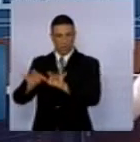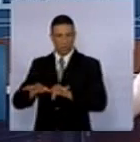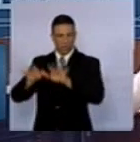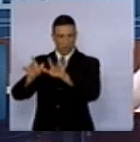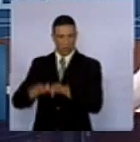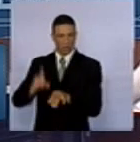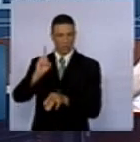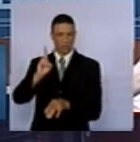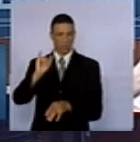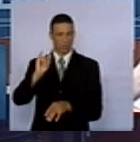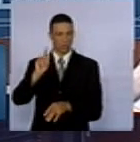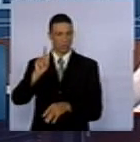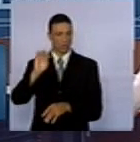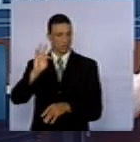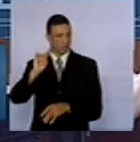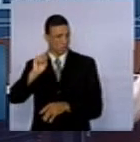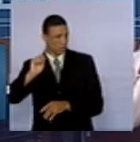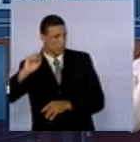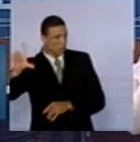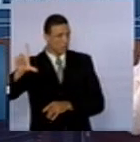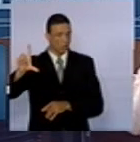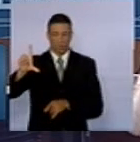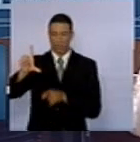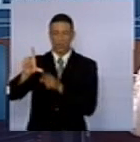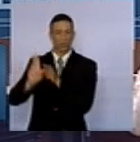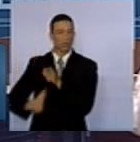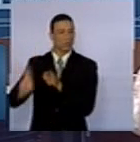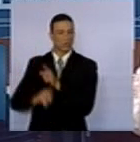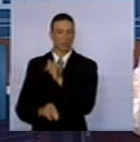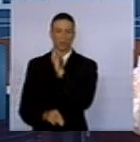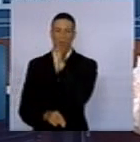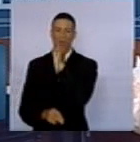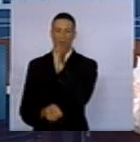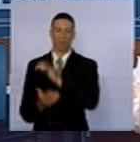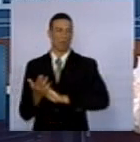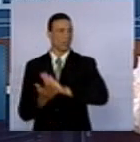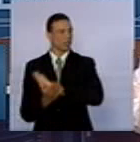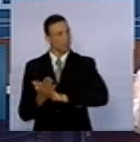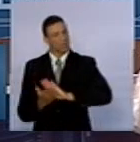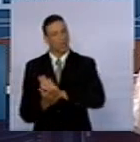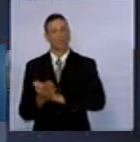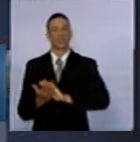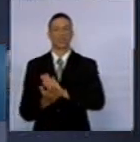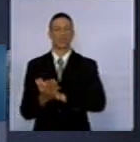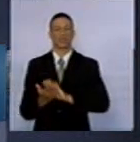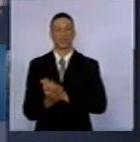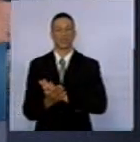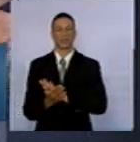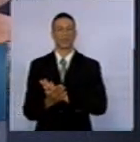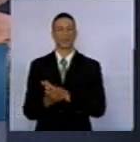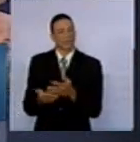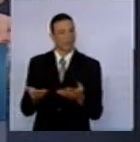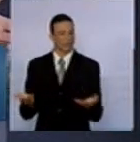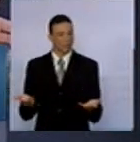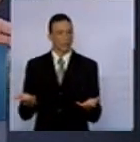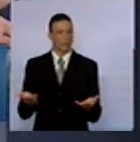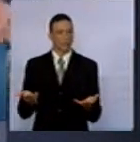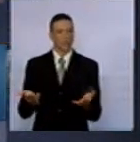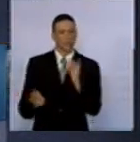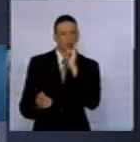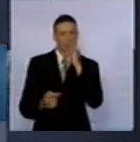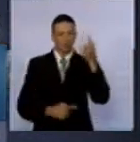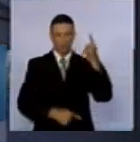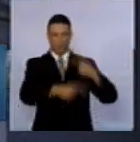digital ficou um grande investimento sem o uso porque os detentores da Televisão Digital não podem partir para